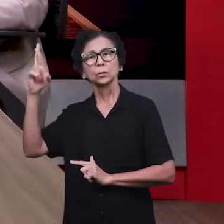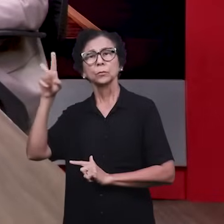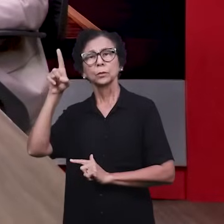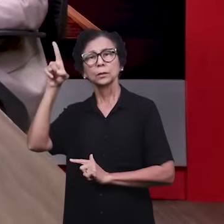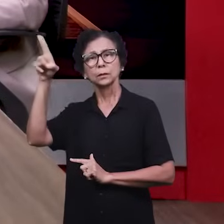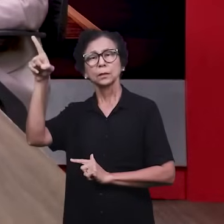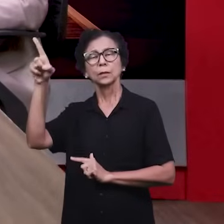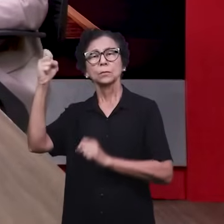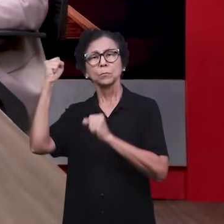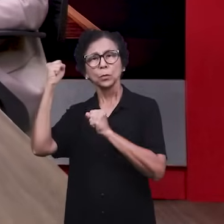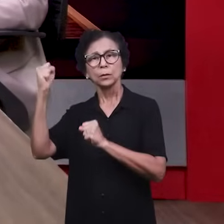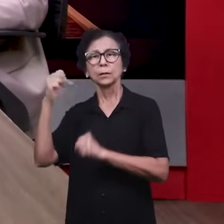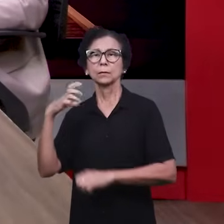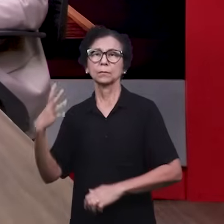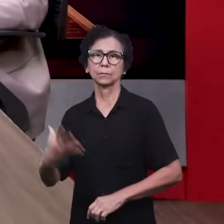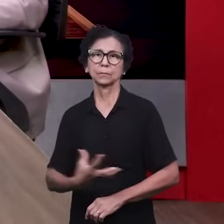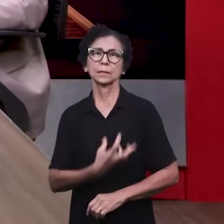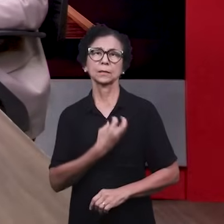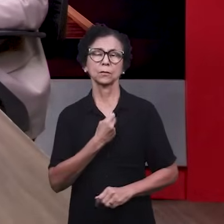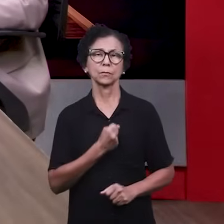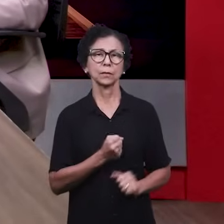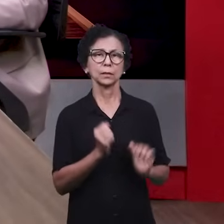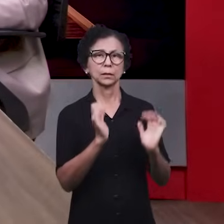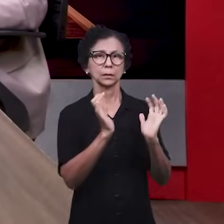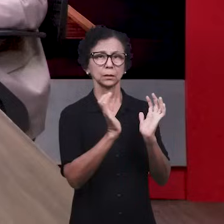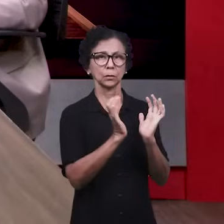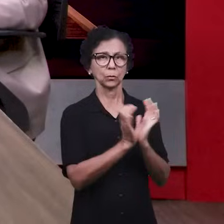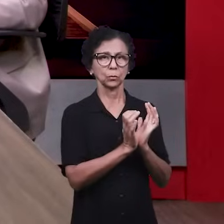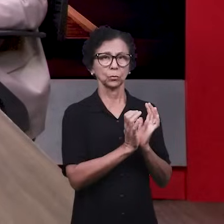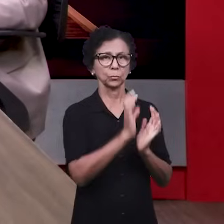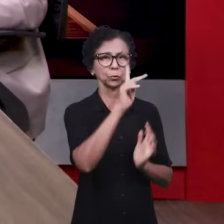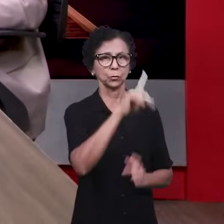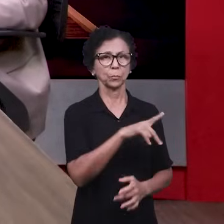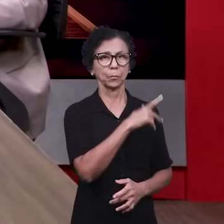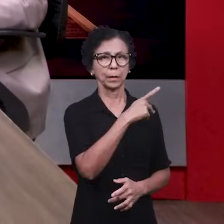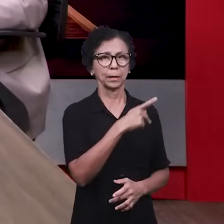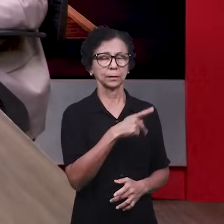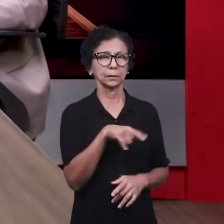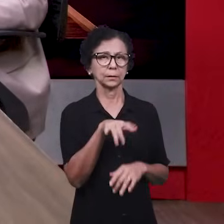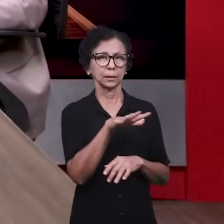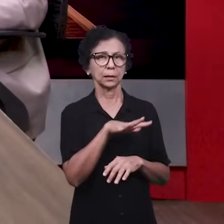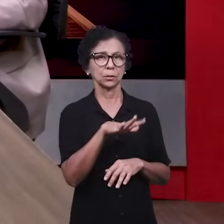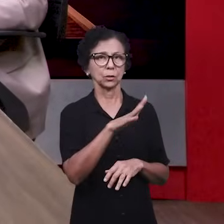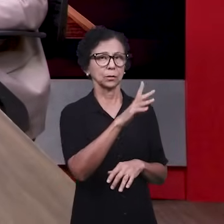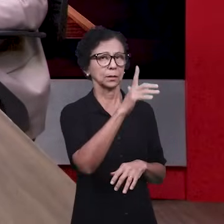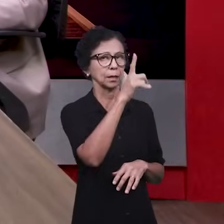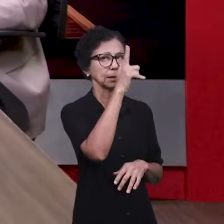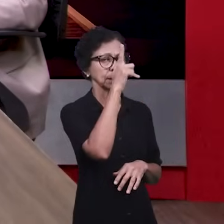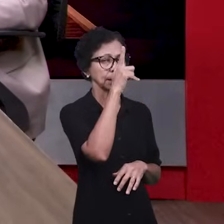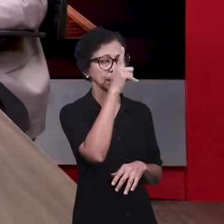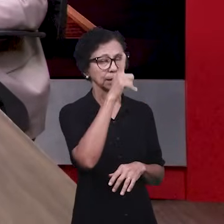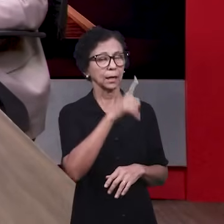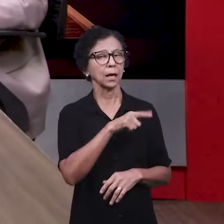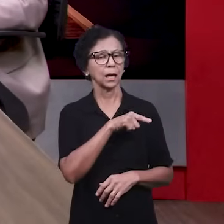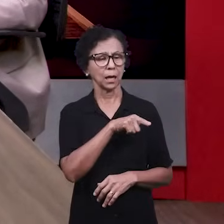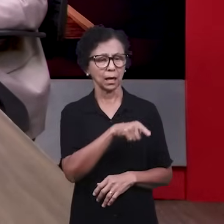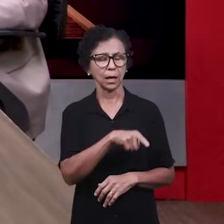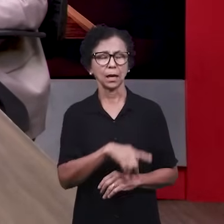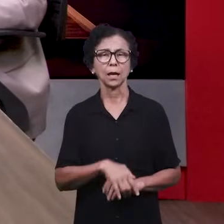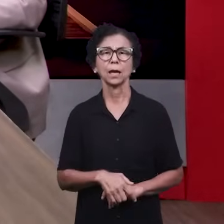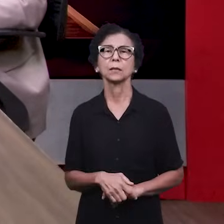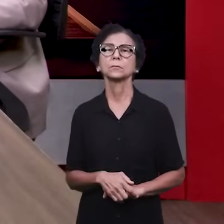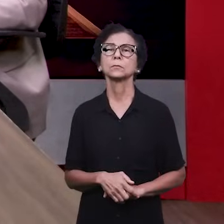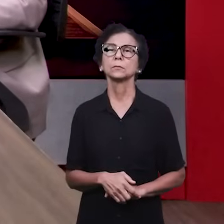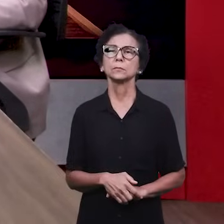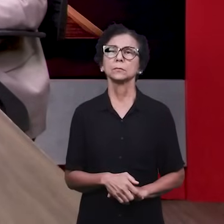alma e nos salvar. Então, a patrística grega tem esse grande marco, inclusive, de